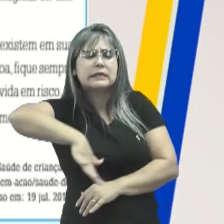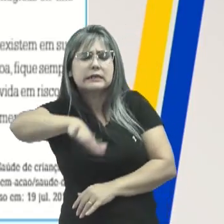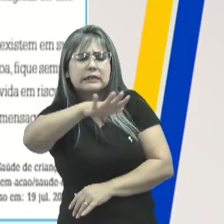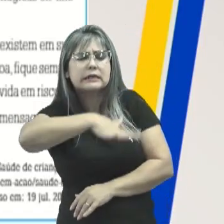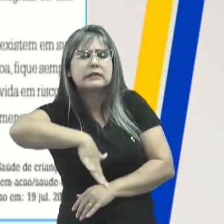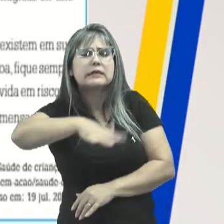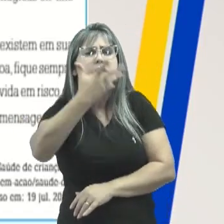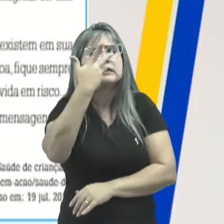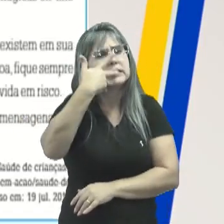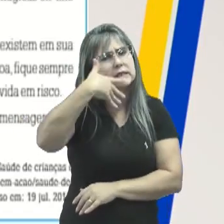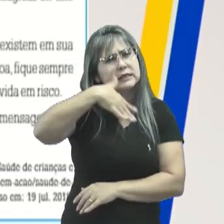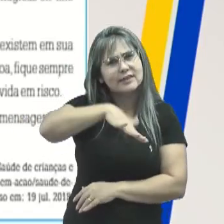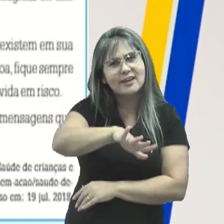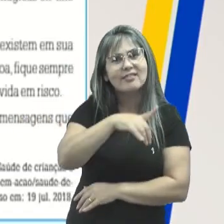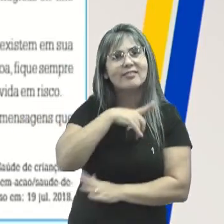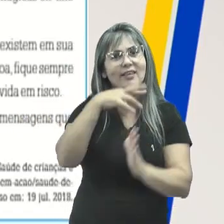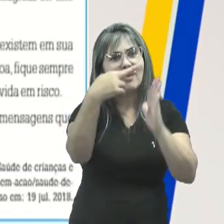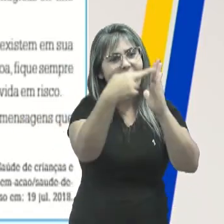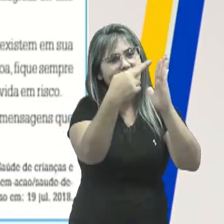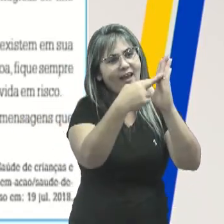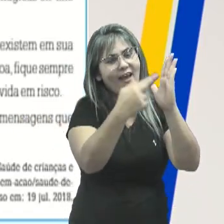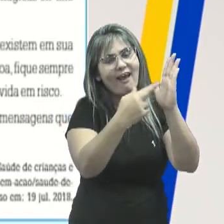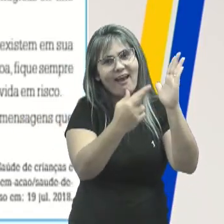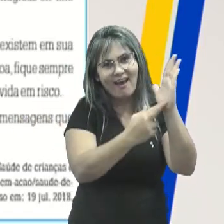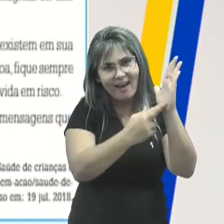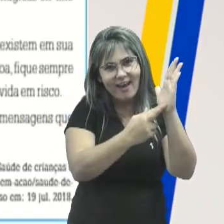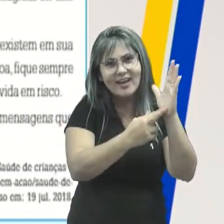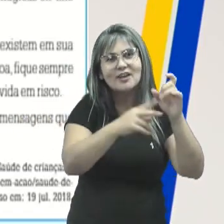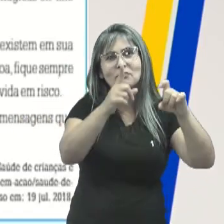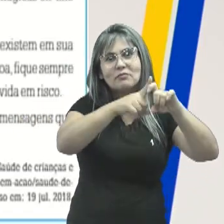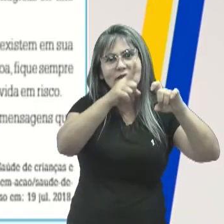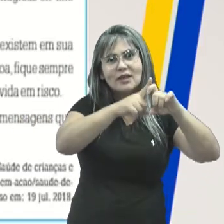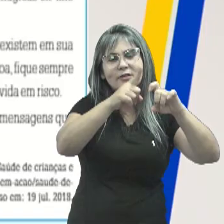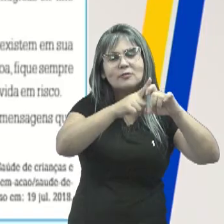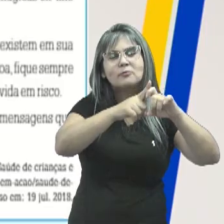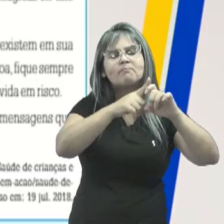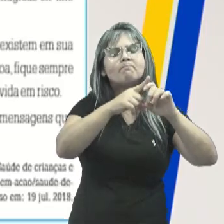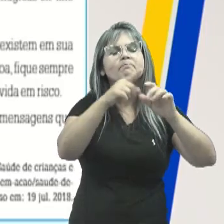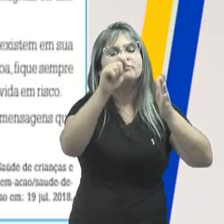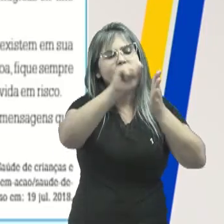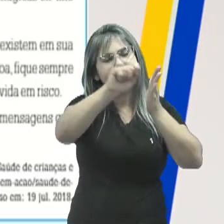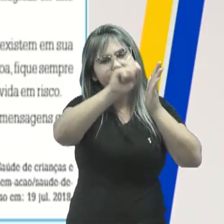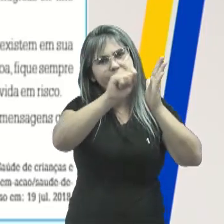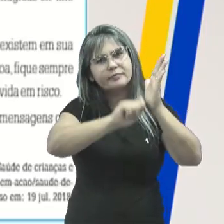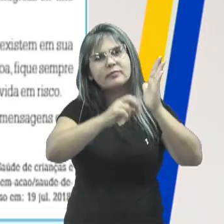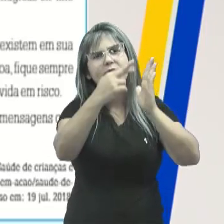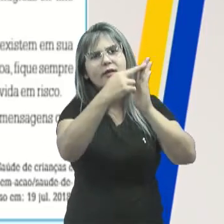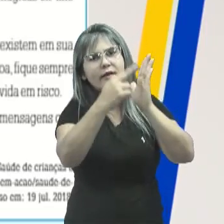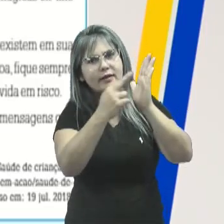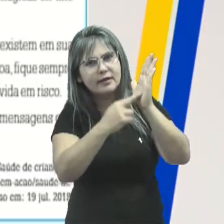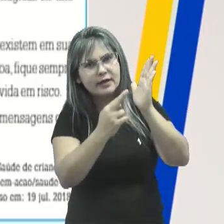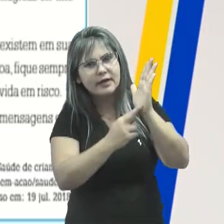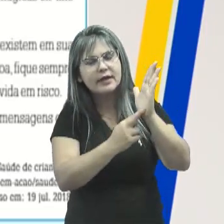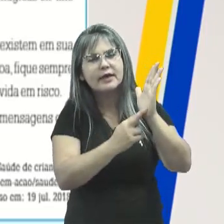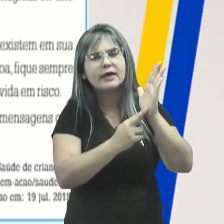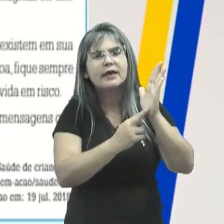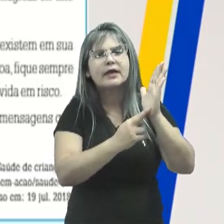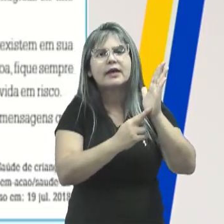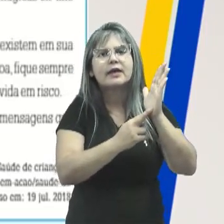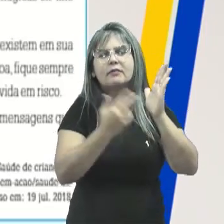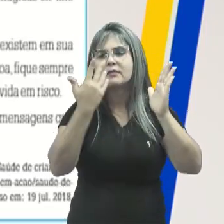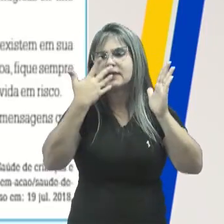ter no uso da internet e das redes sociais. Primeiro, a Sociedade Brasileira de Pediatria recomenda que nas